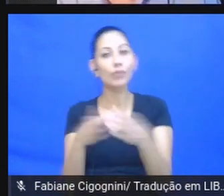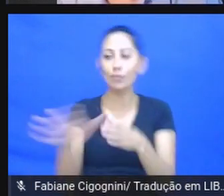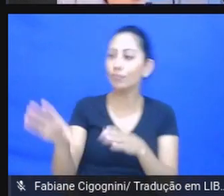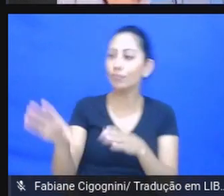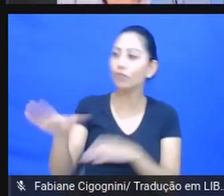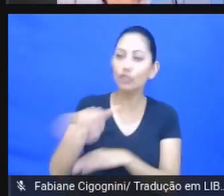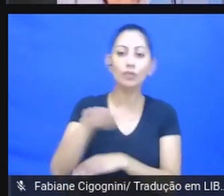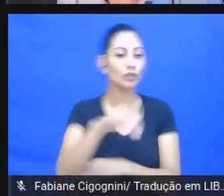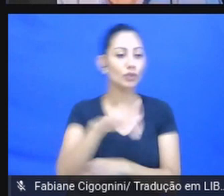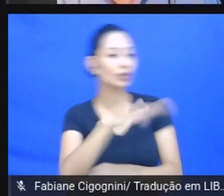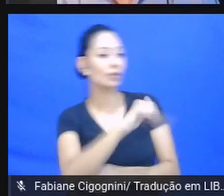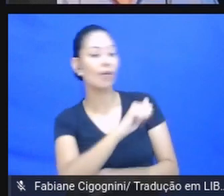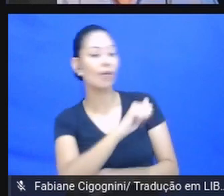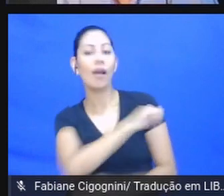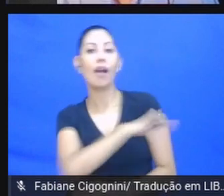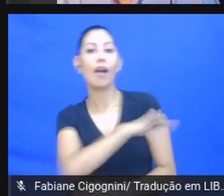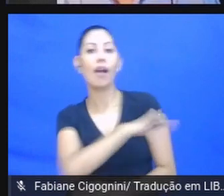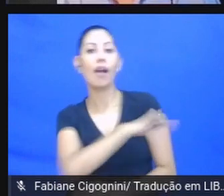de alguns